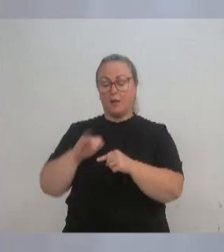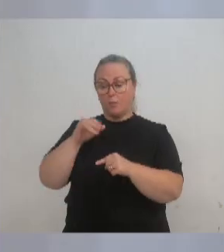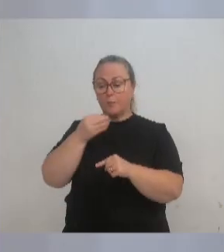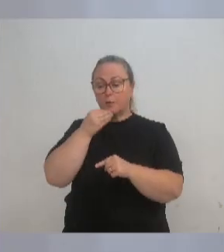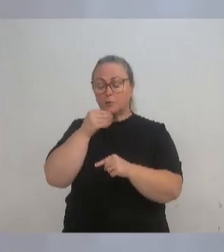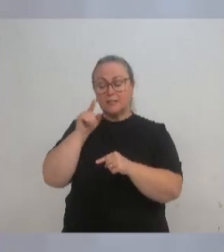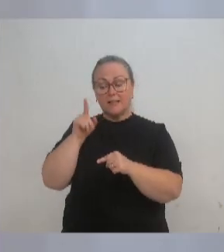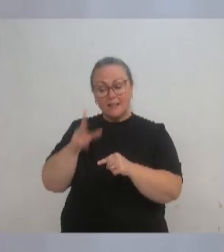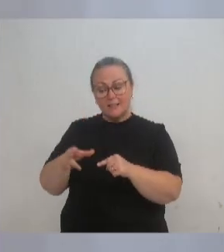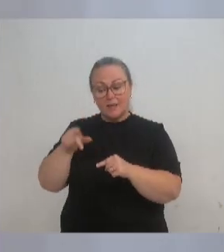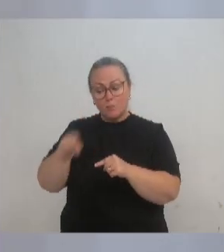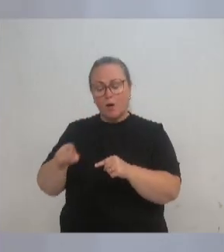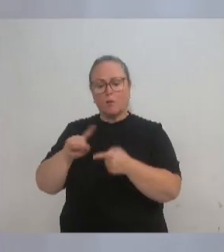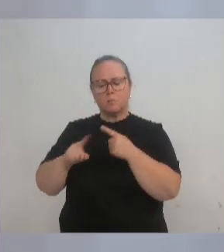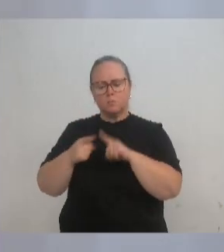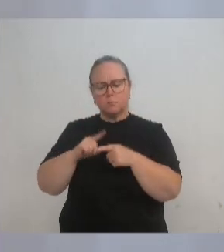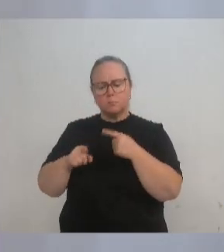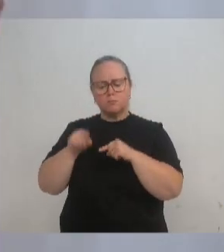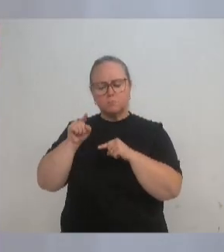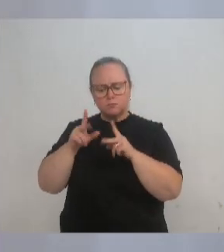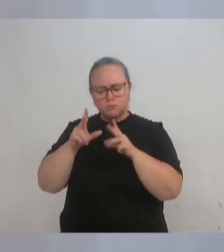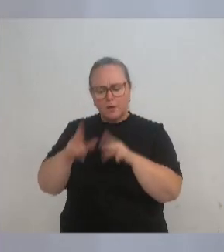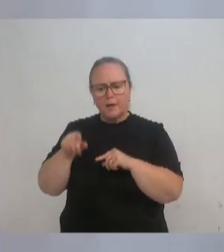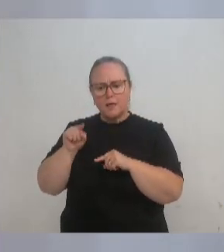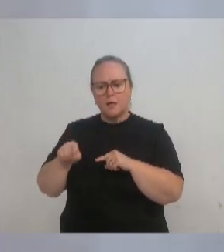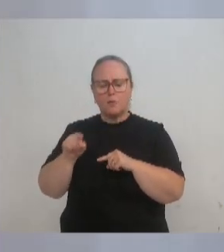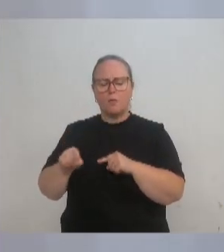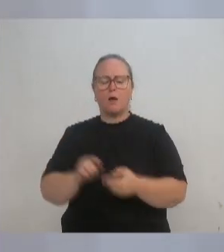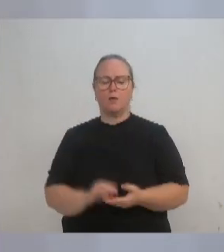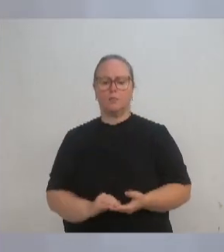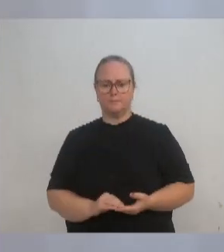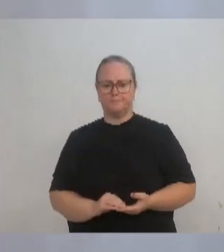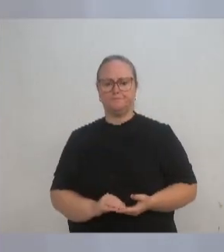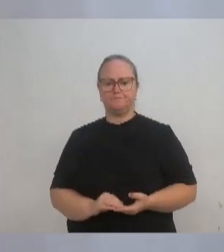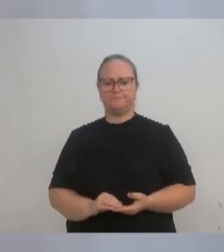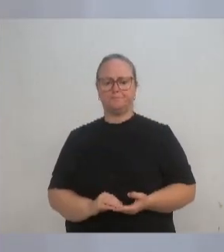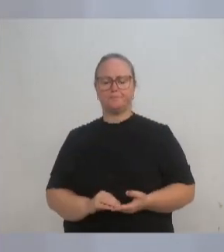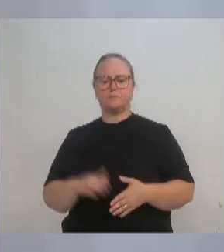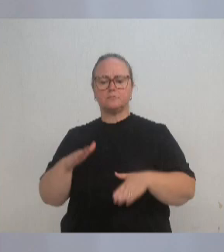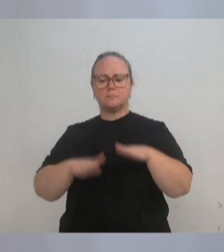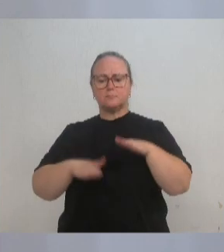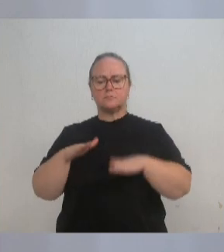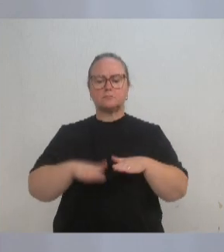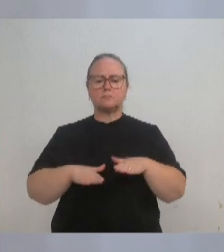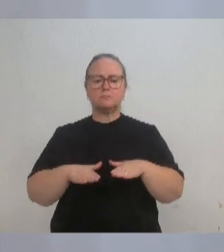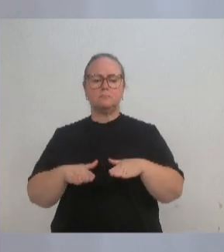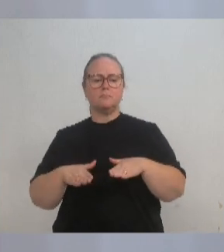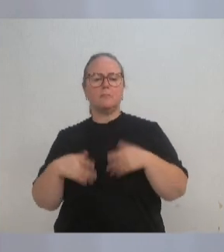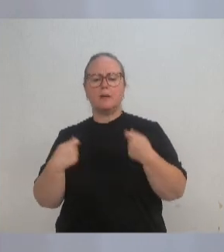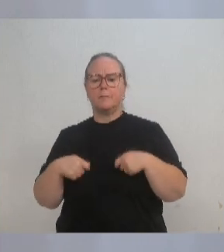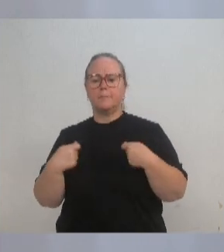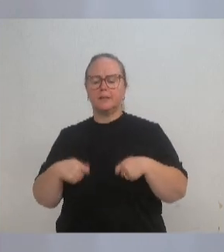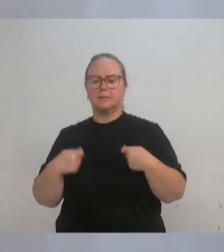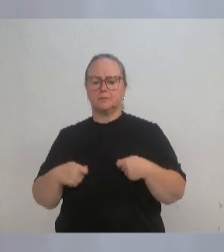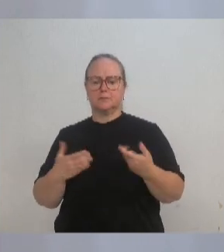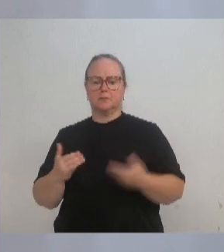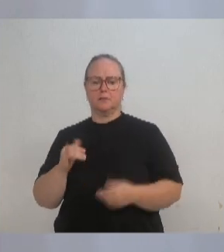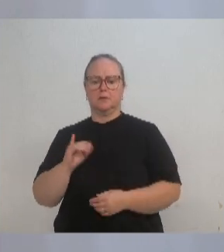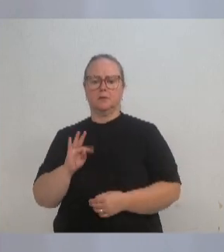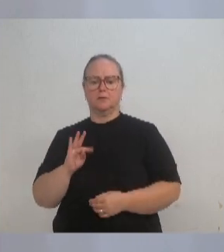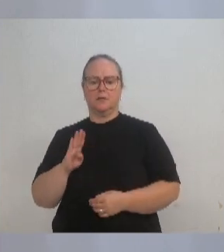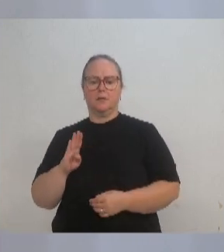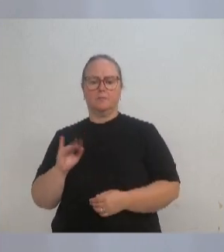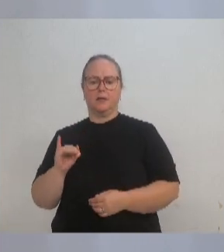oportunidade, se eu fiz uma negociação, às vezes por necessidade, às vezes por um momento do negócio, e aquele contrato deve